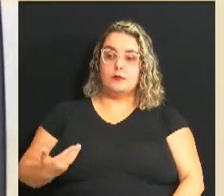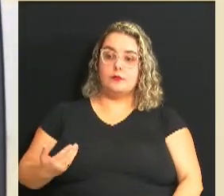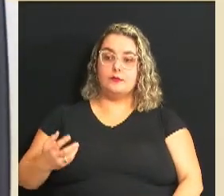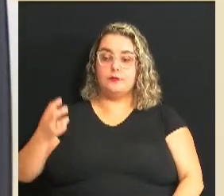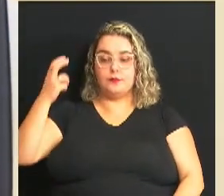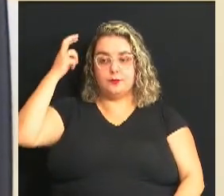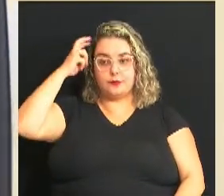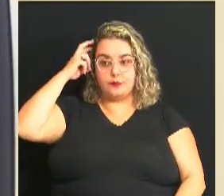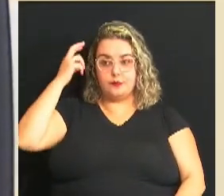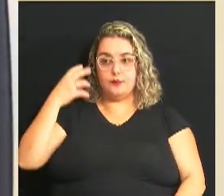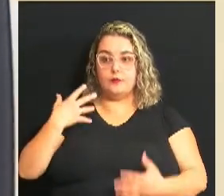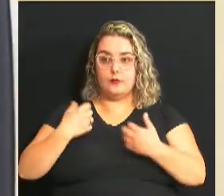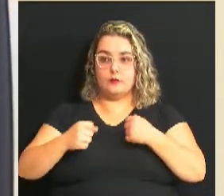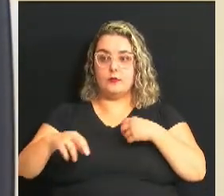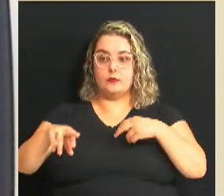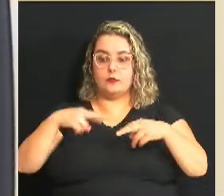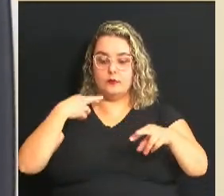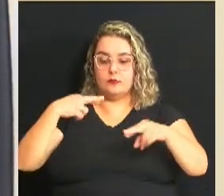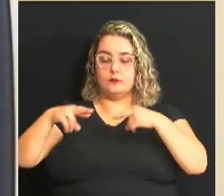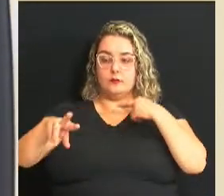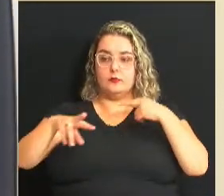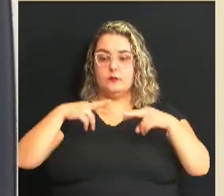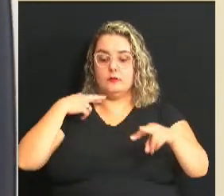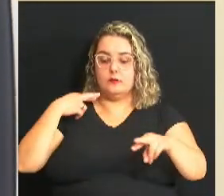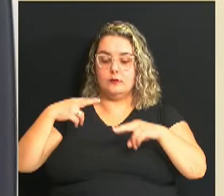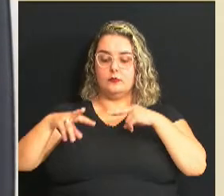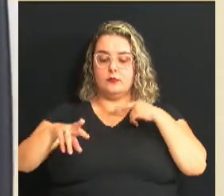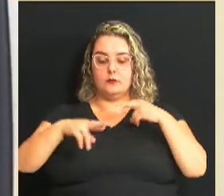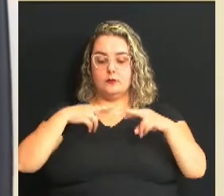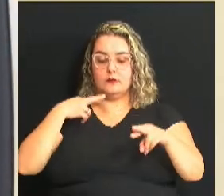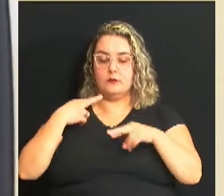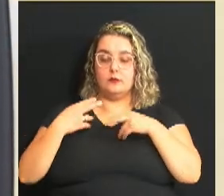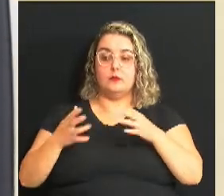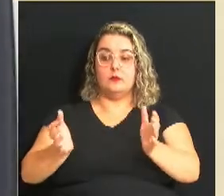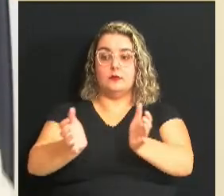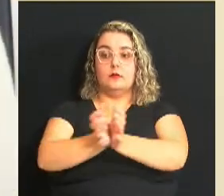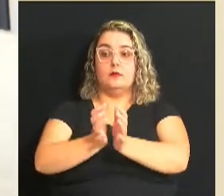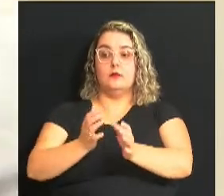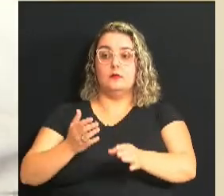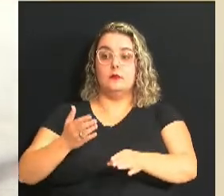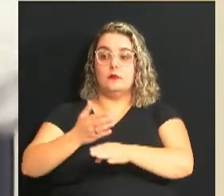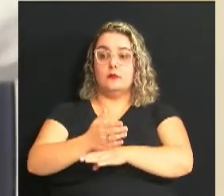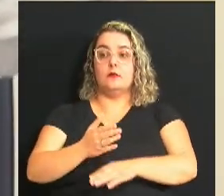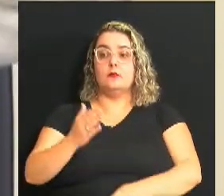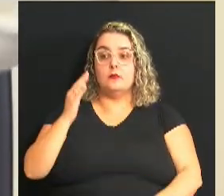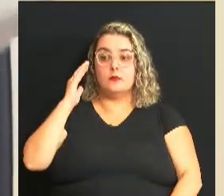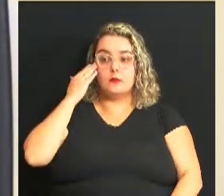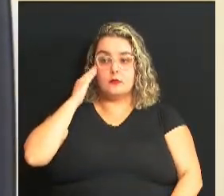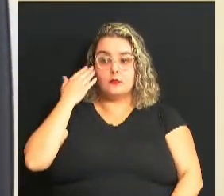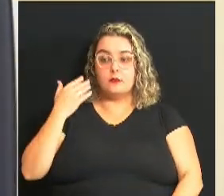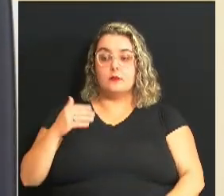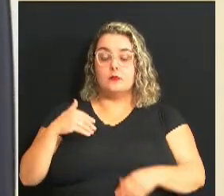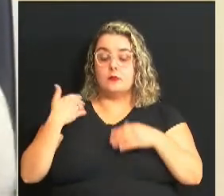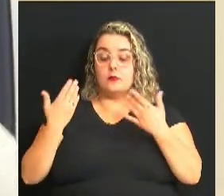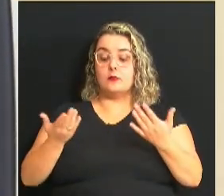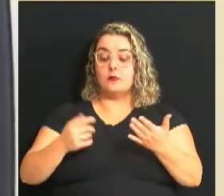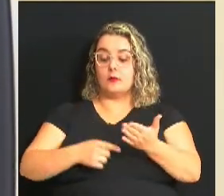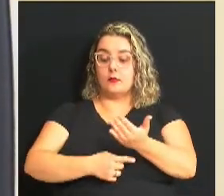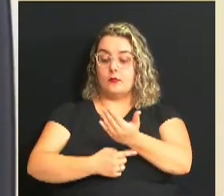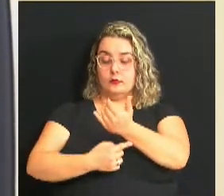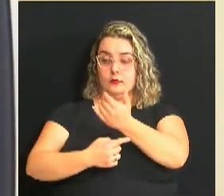vários comentários, porque a gente convidou, né, foi uma comissão que participou, que queria entender qual era a tecnologia que seria